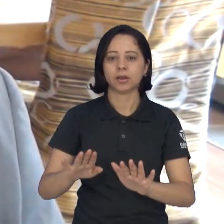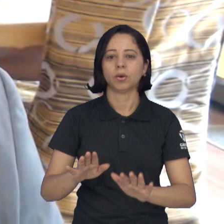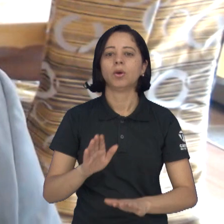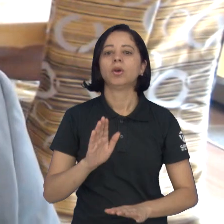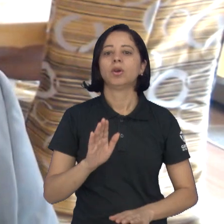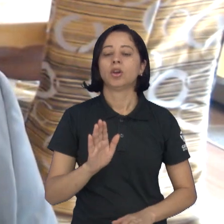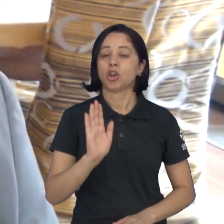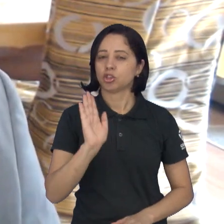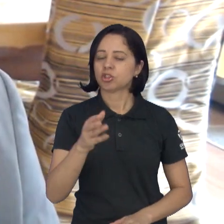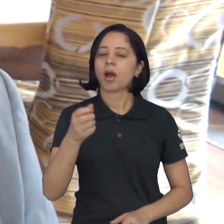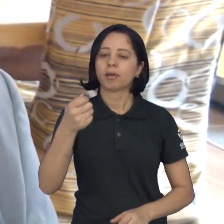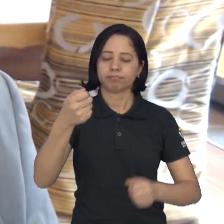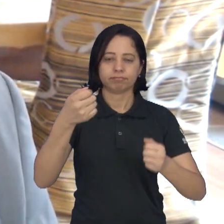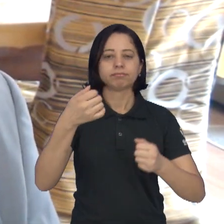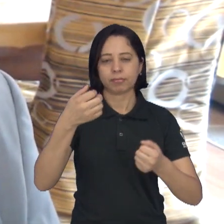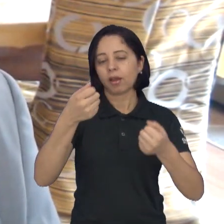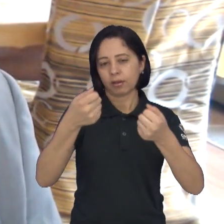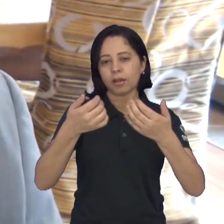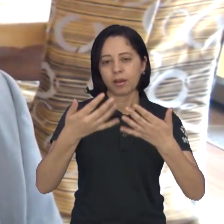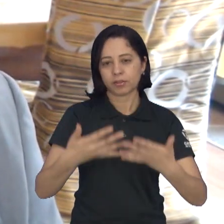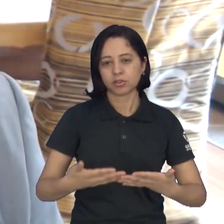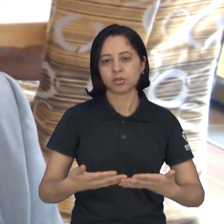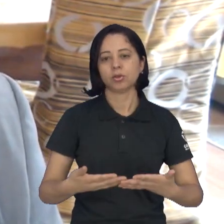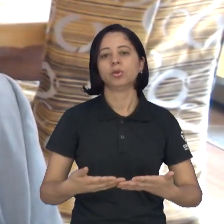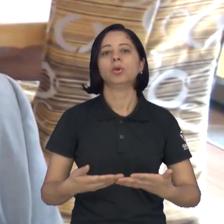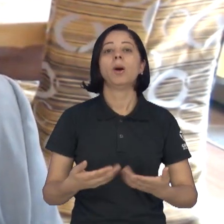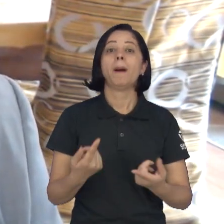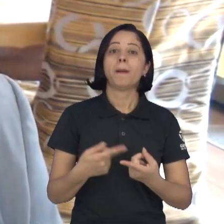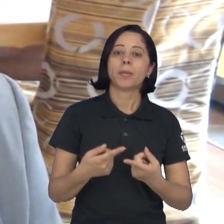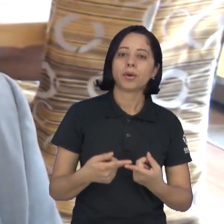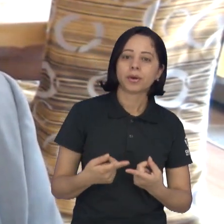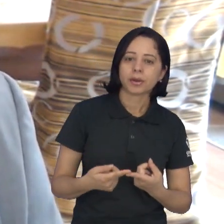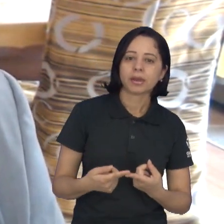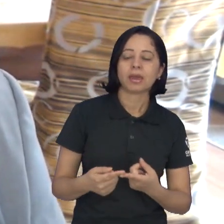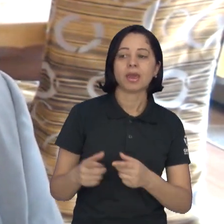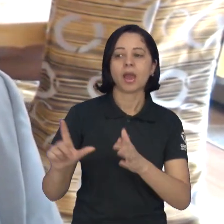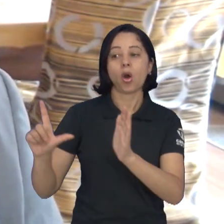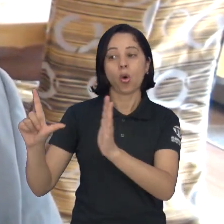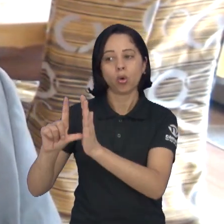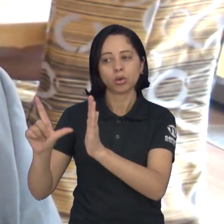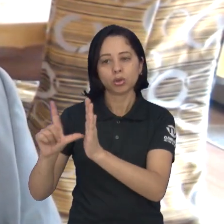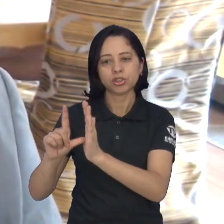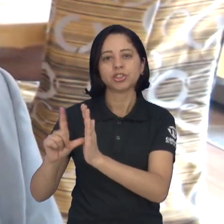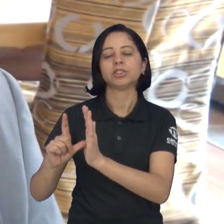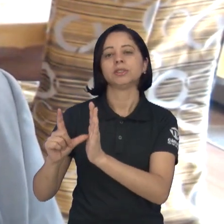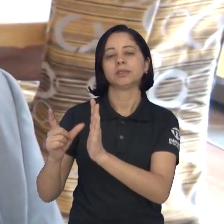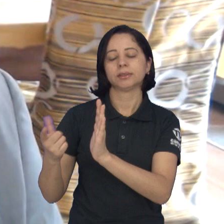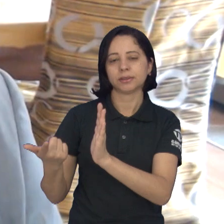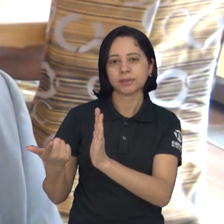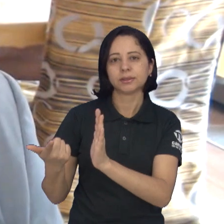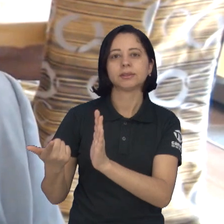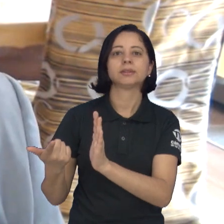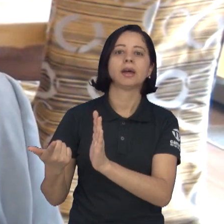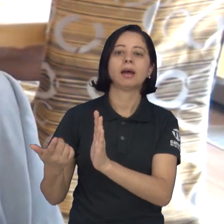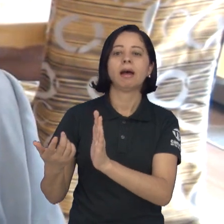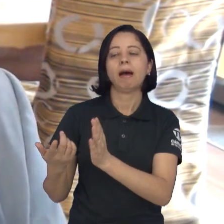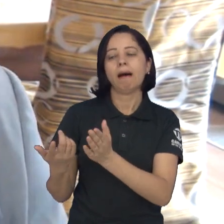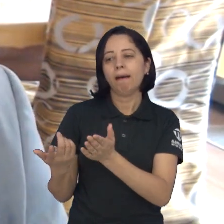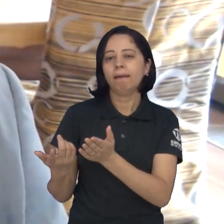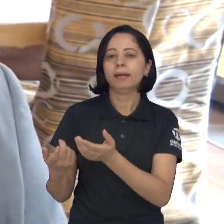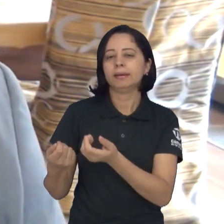dito, isso economiza tempo e dinheiro para o lojista, assim como para o